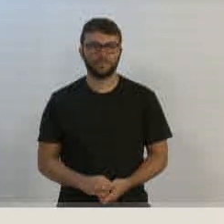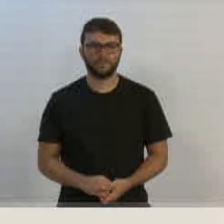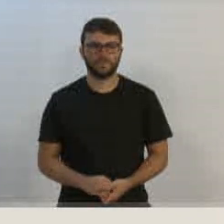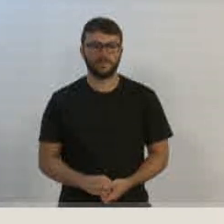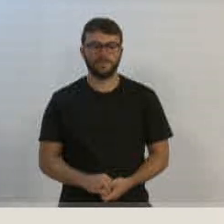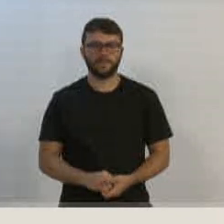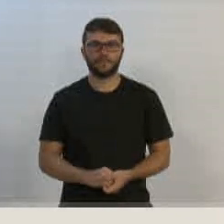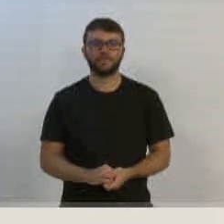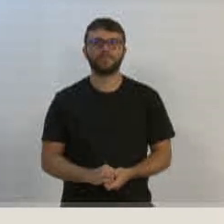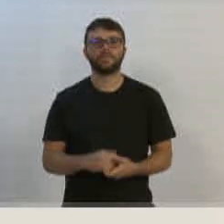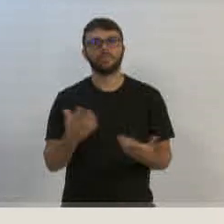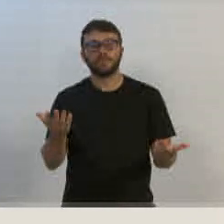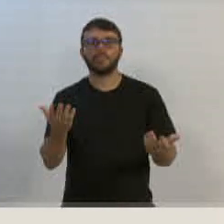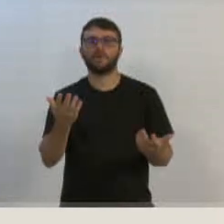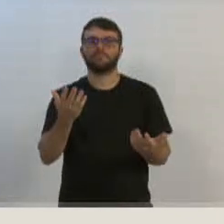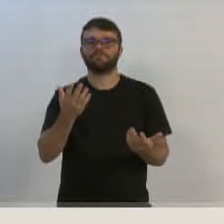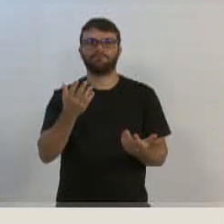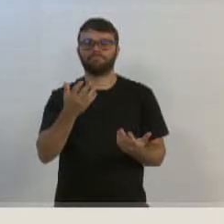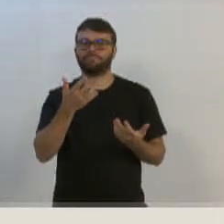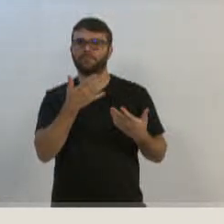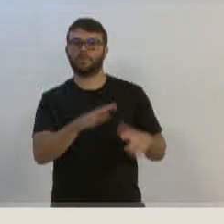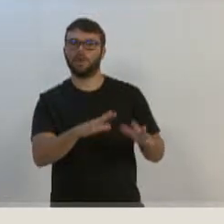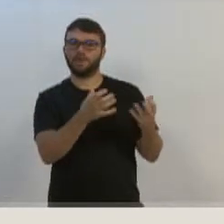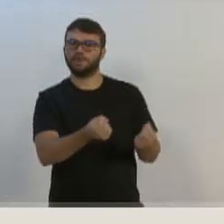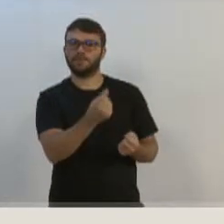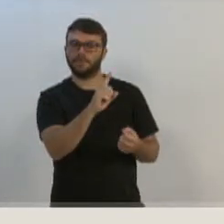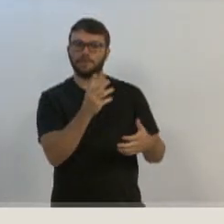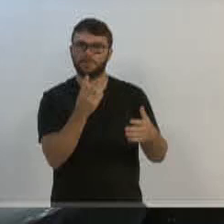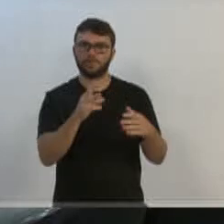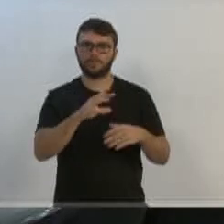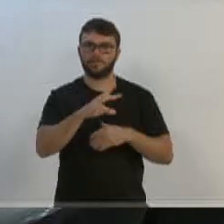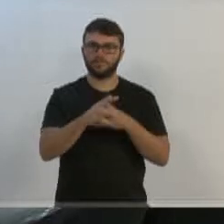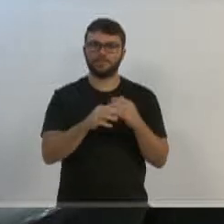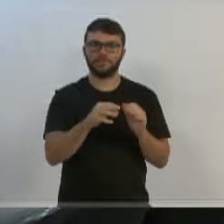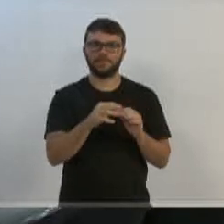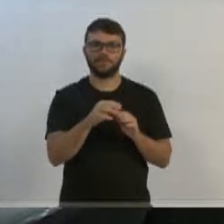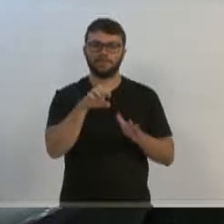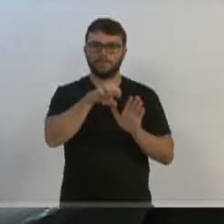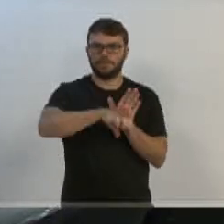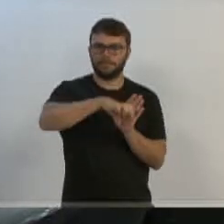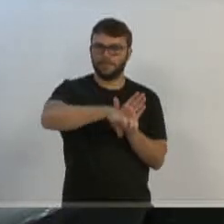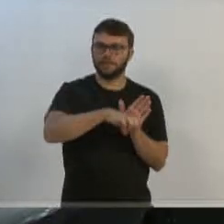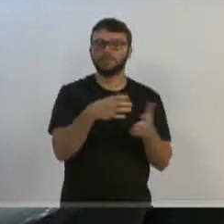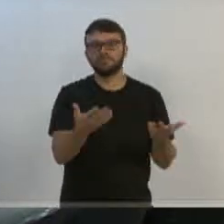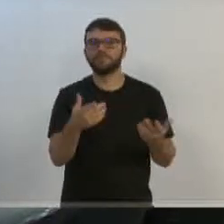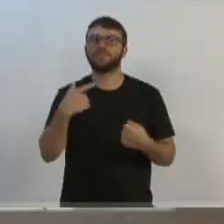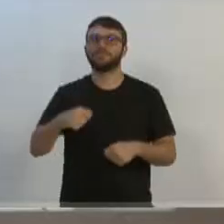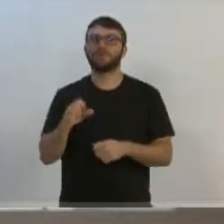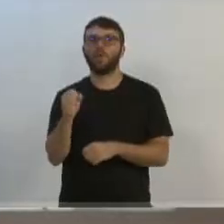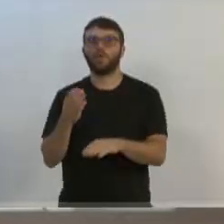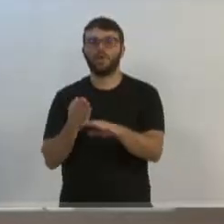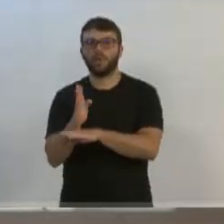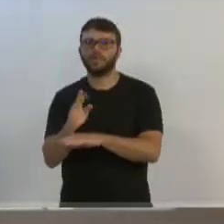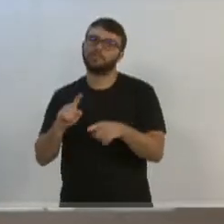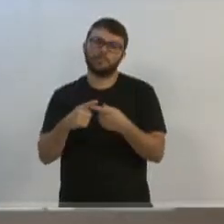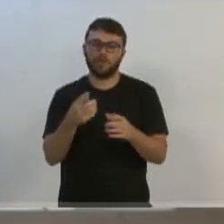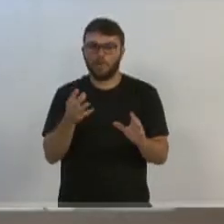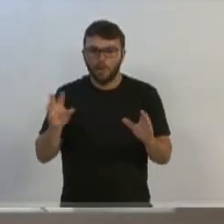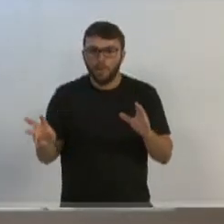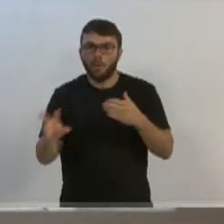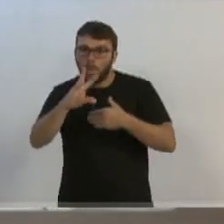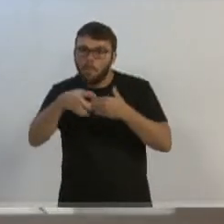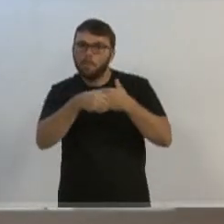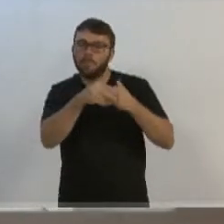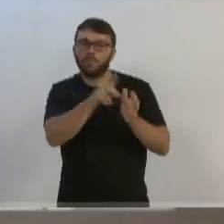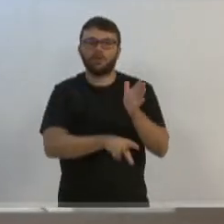foi rejeitada, na verdade, essa emenda, uma vez que eram necessários 8 votos para aprovação dela. Então, não é incorporada ao projeto, uma vez que foi